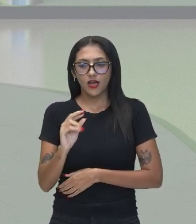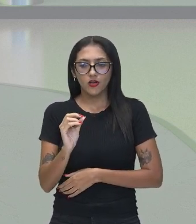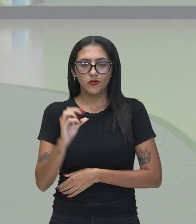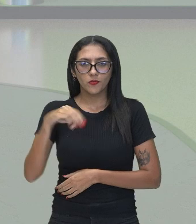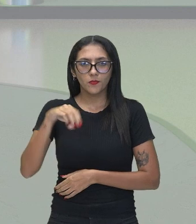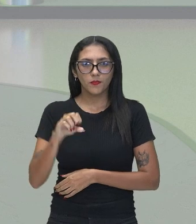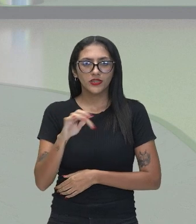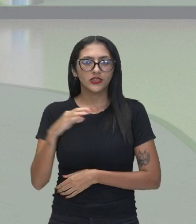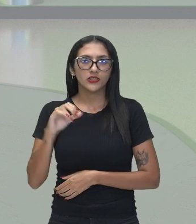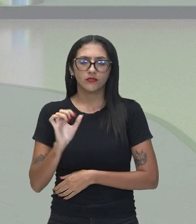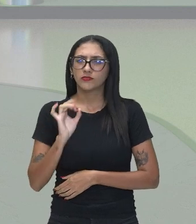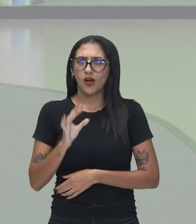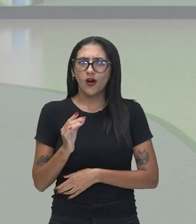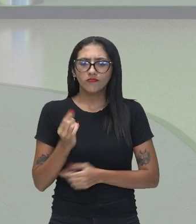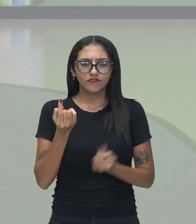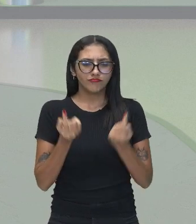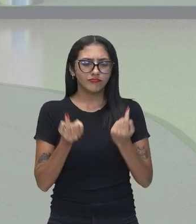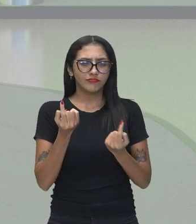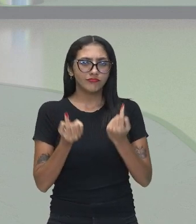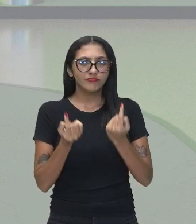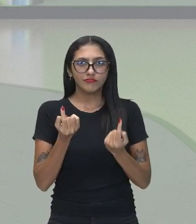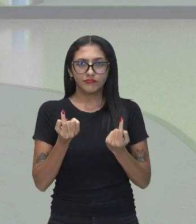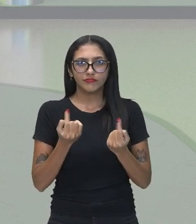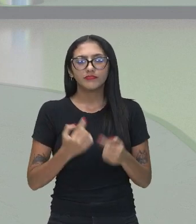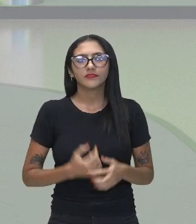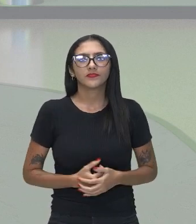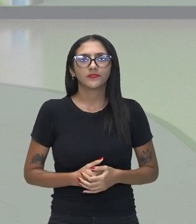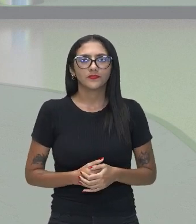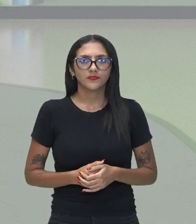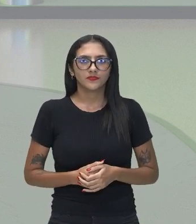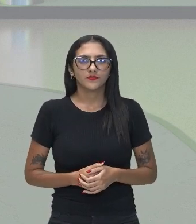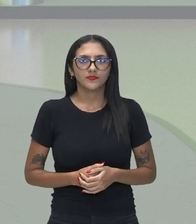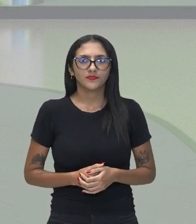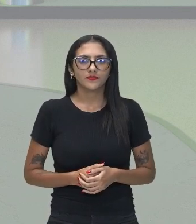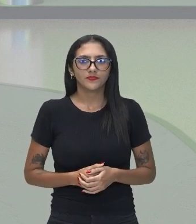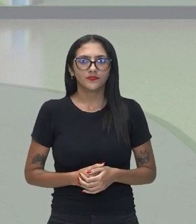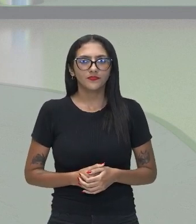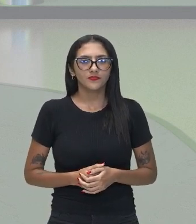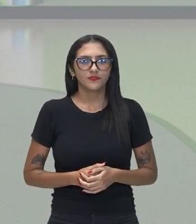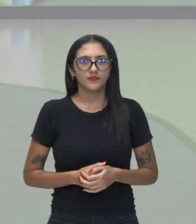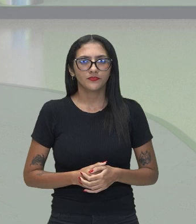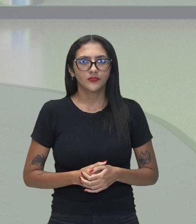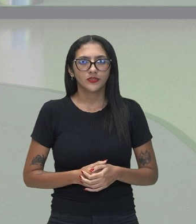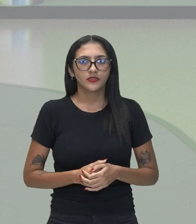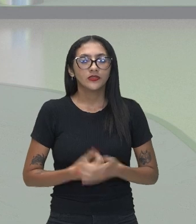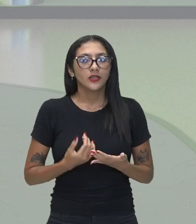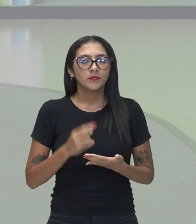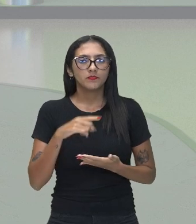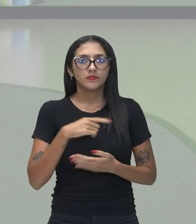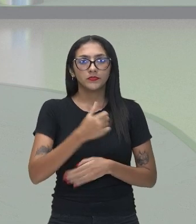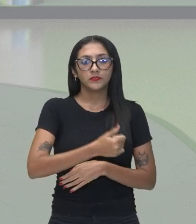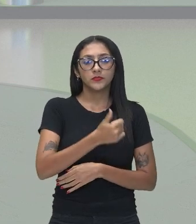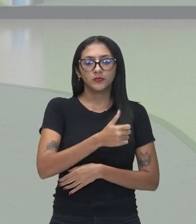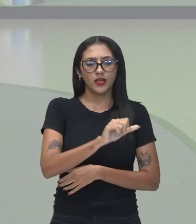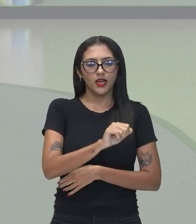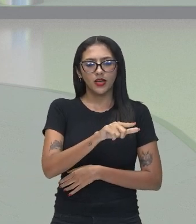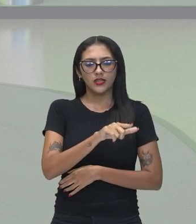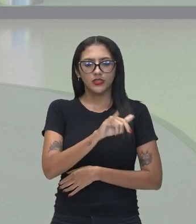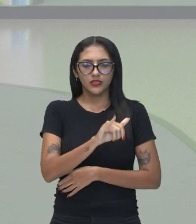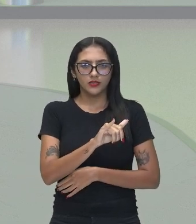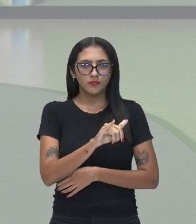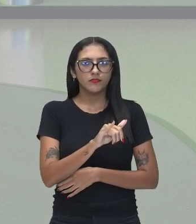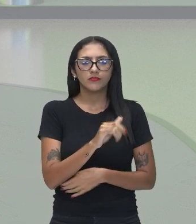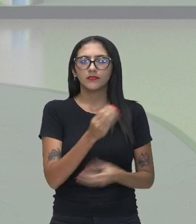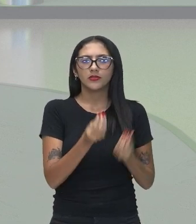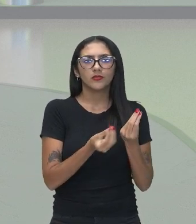Só tem esses 2 tipos, correto? E aí, quando a cadeia ela é alicíclica, ela pode ser